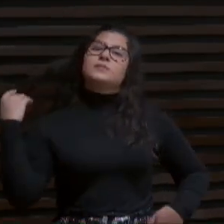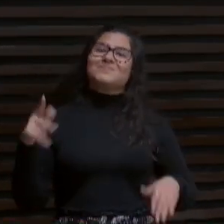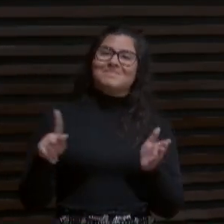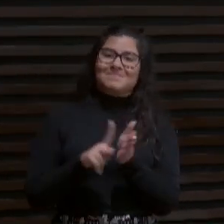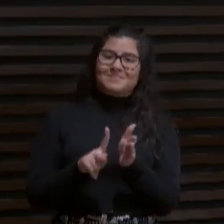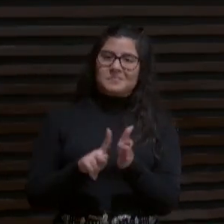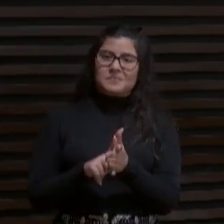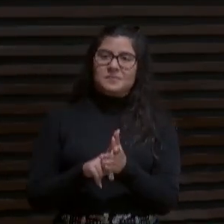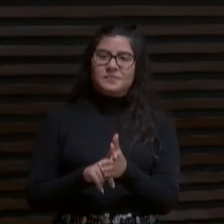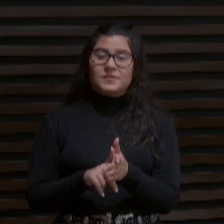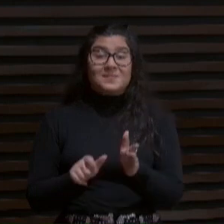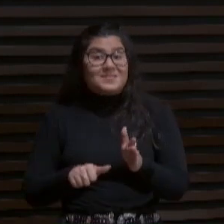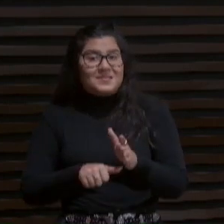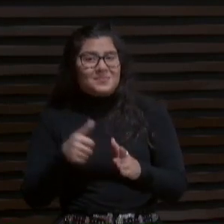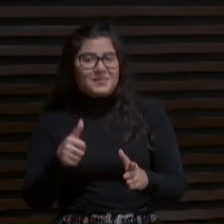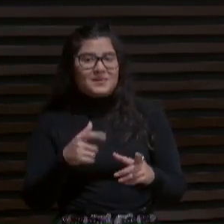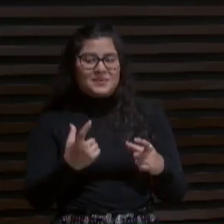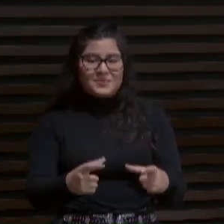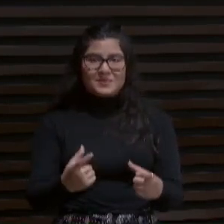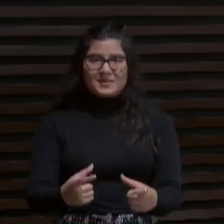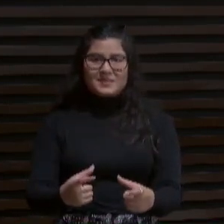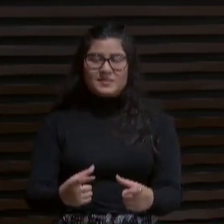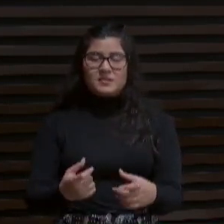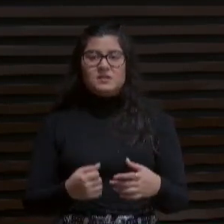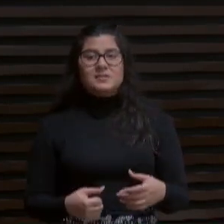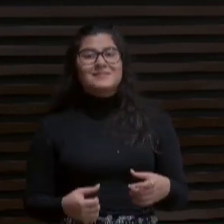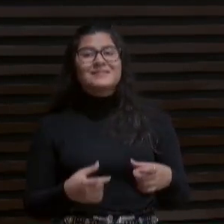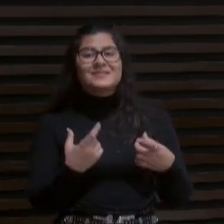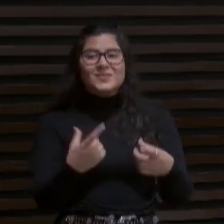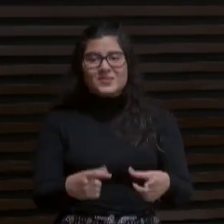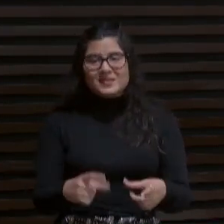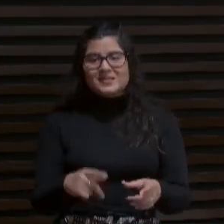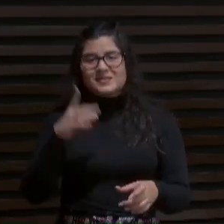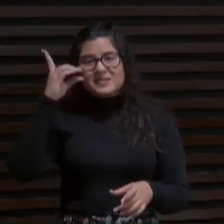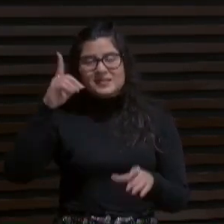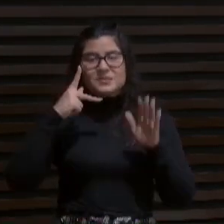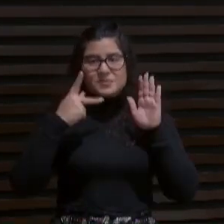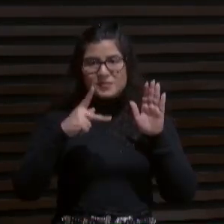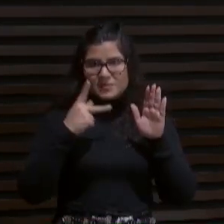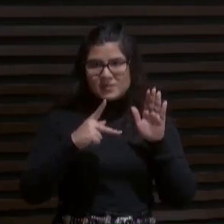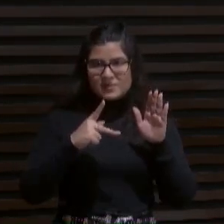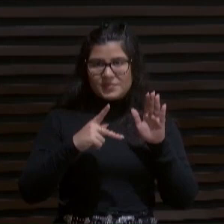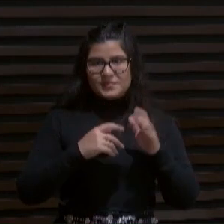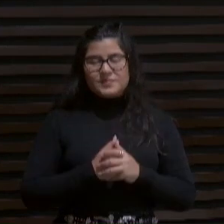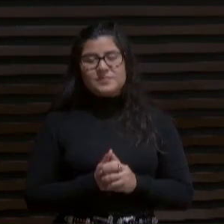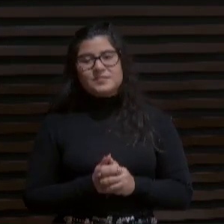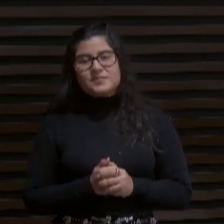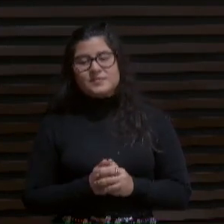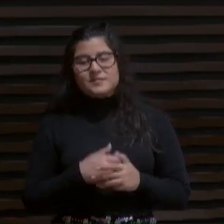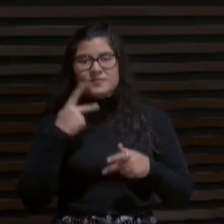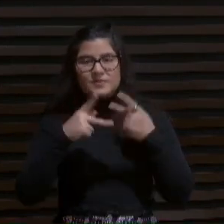do primeiro pedaço de terra, naquela terra que Deus prometeu que seria dele